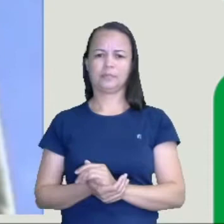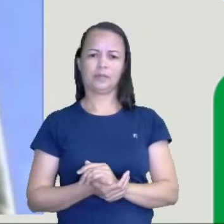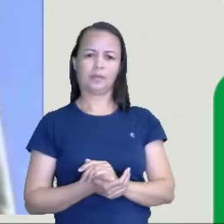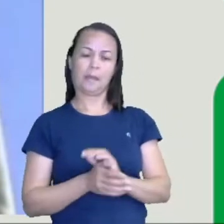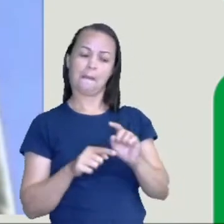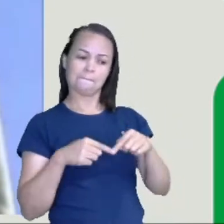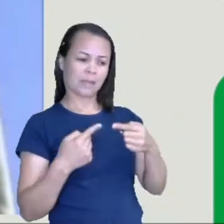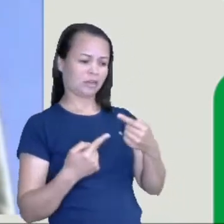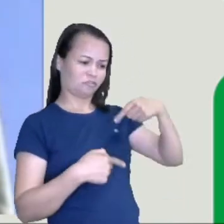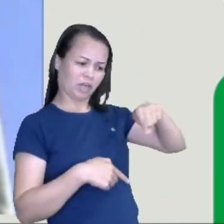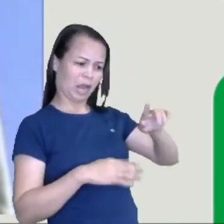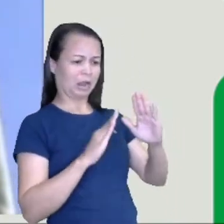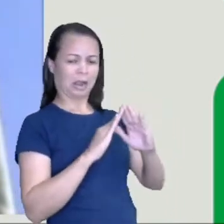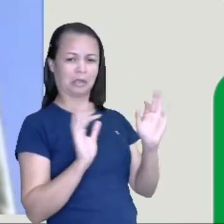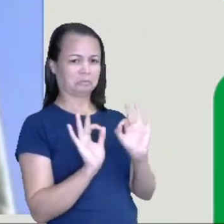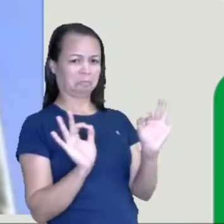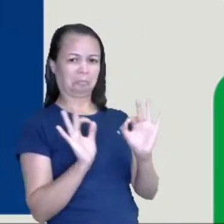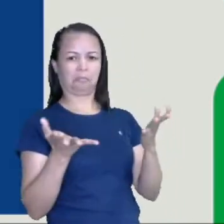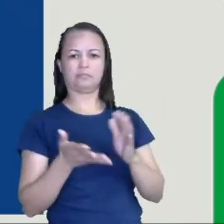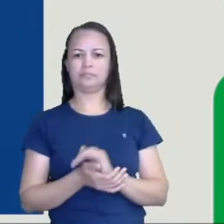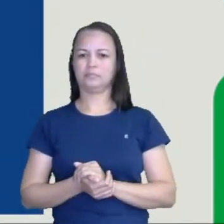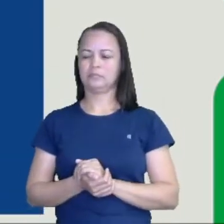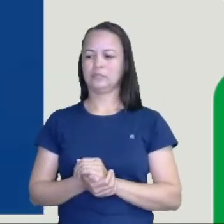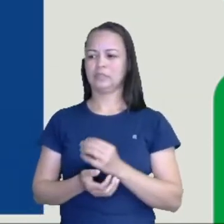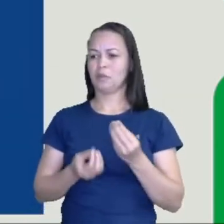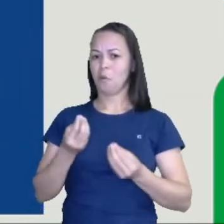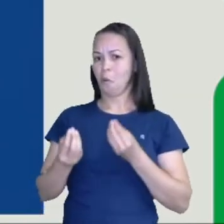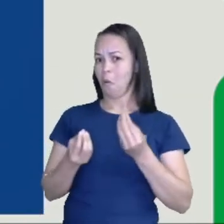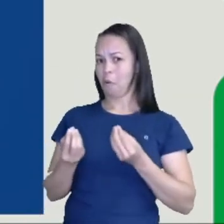vamos na casa de ninguém. Como não? Você não faz...